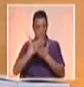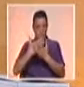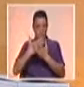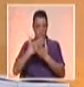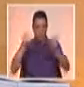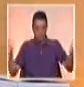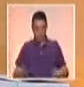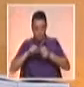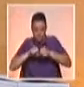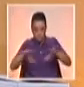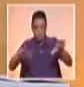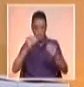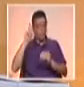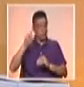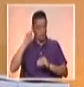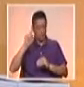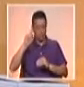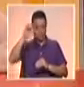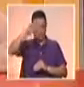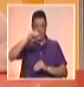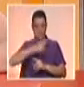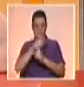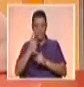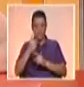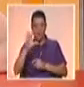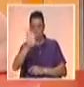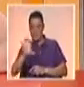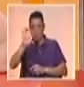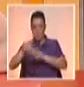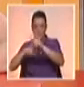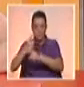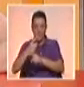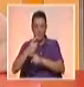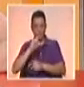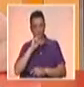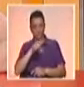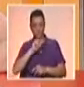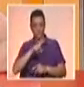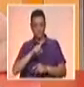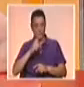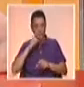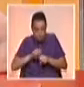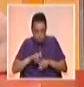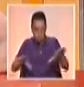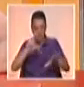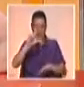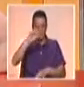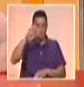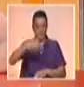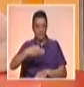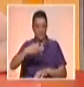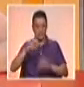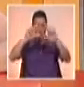divulgando-a. Sim. Foi importante? É importante. Que outras formas existem ou podem existir de expandir a língua? A